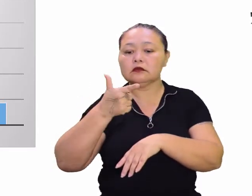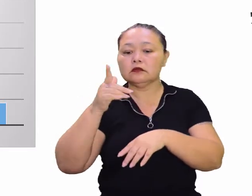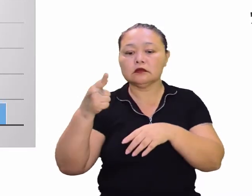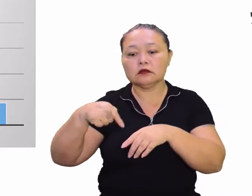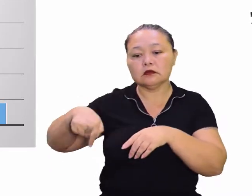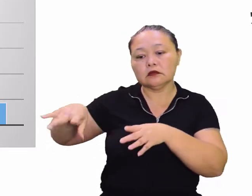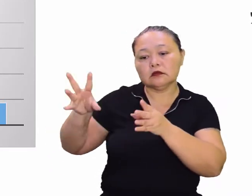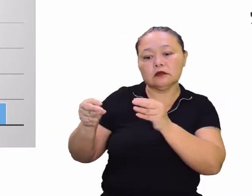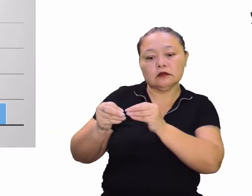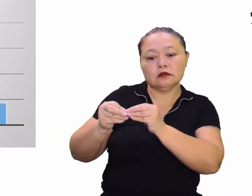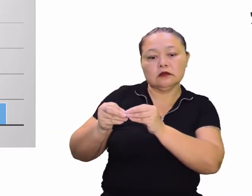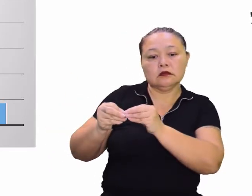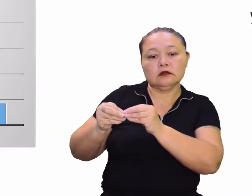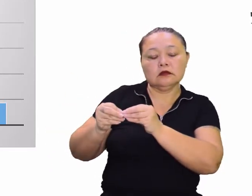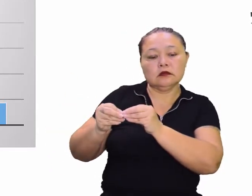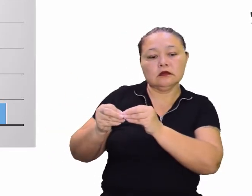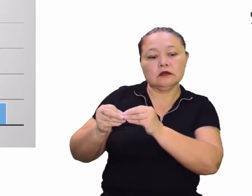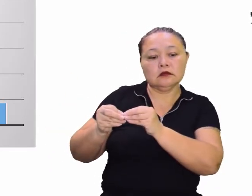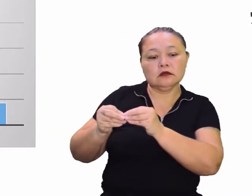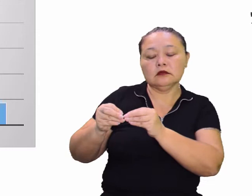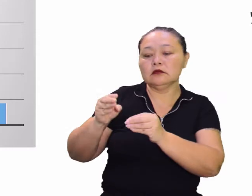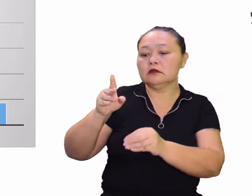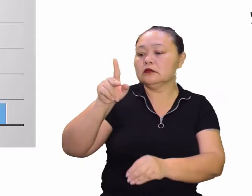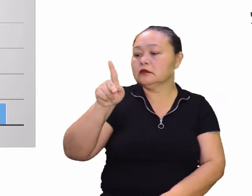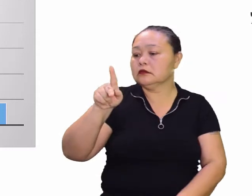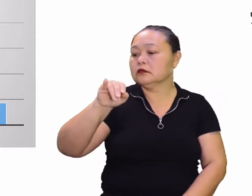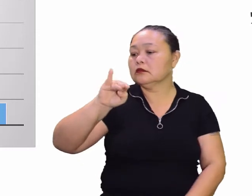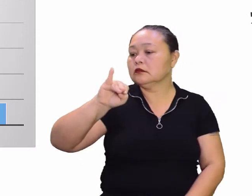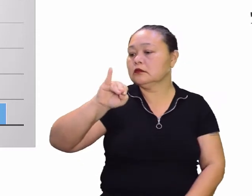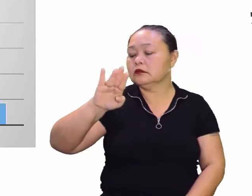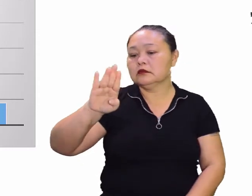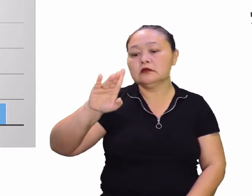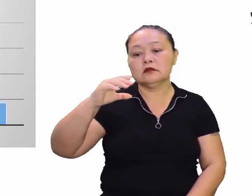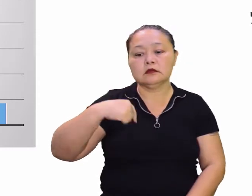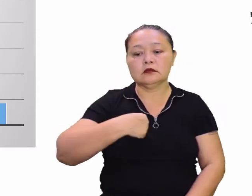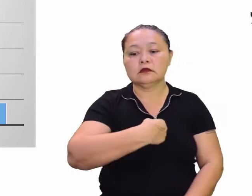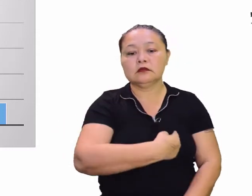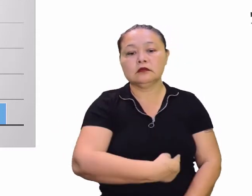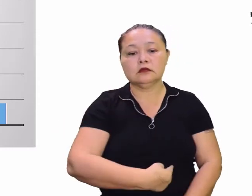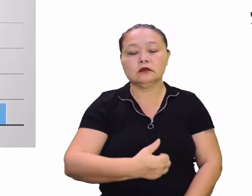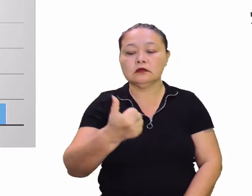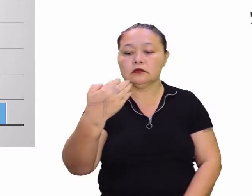juntos. O PIB da China é